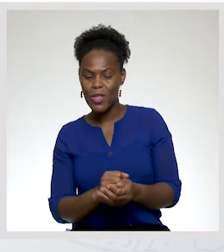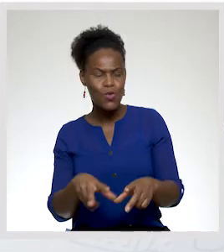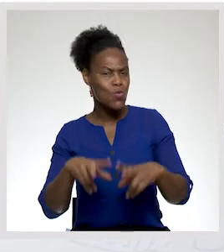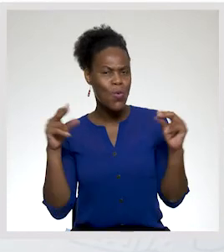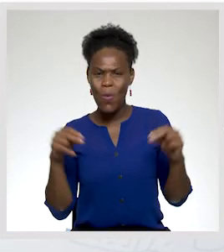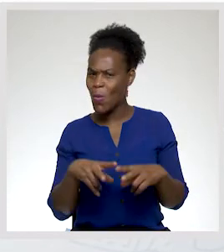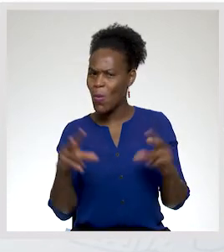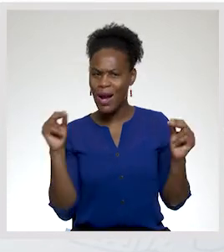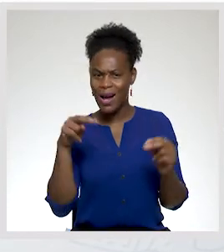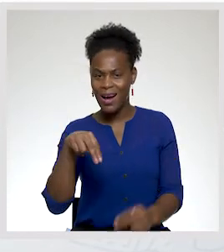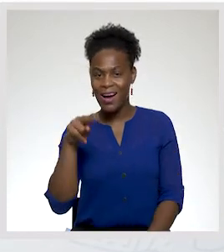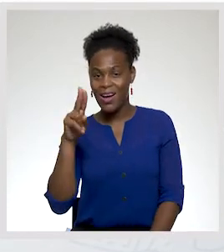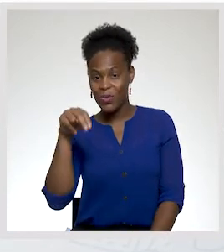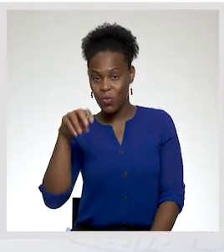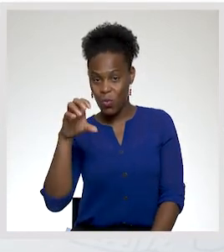nunca,